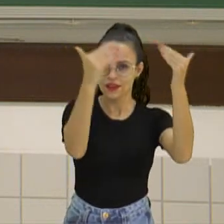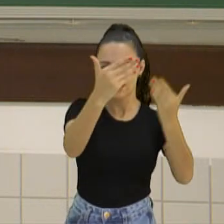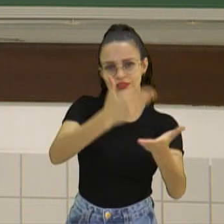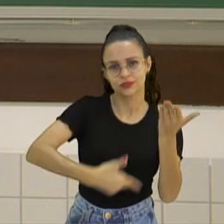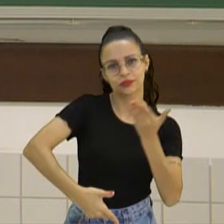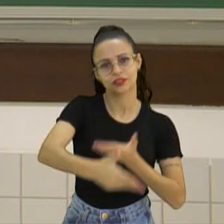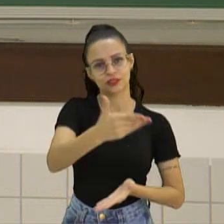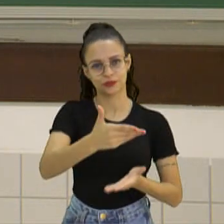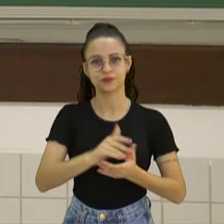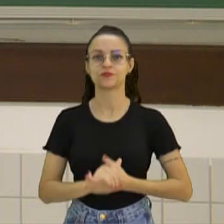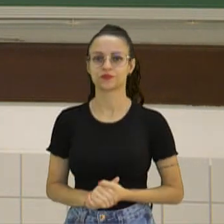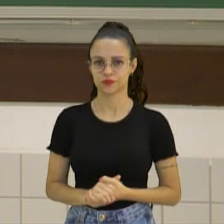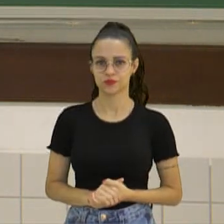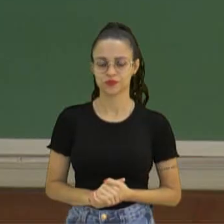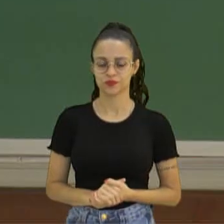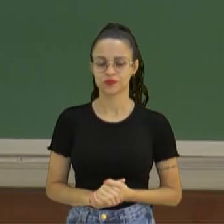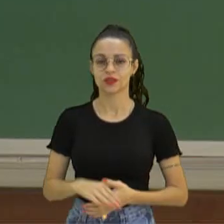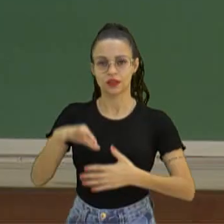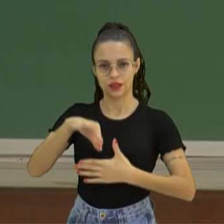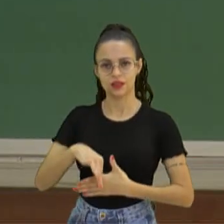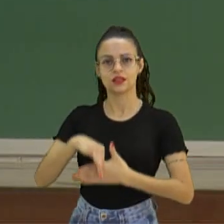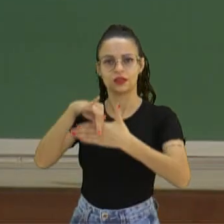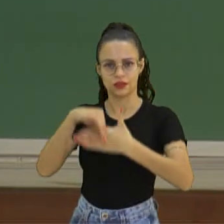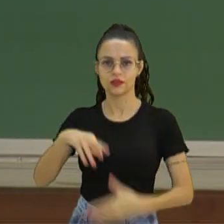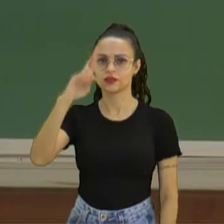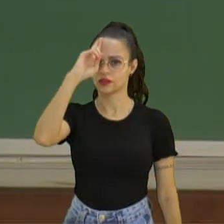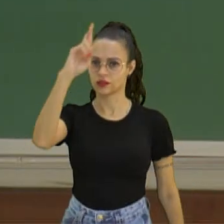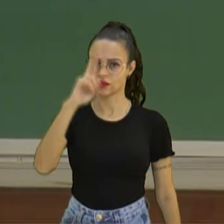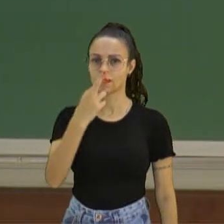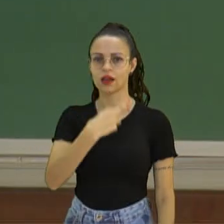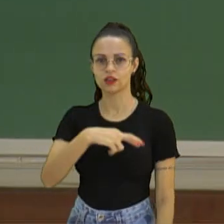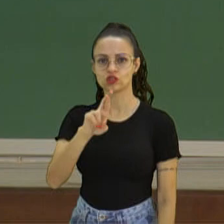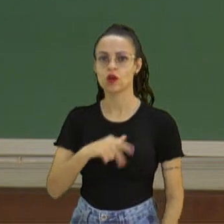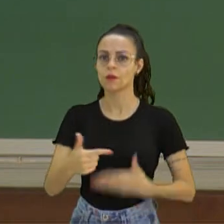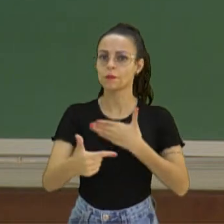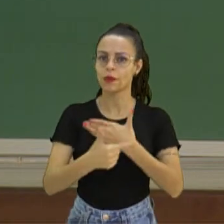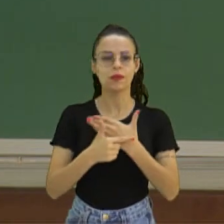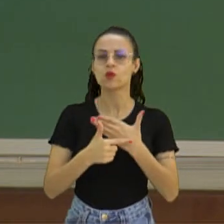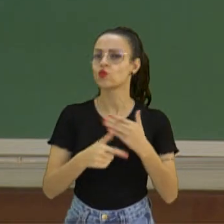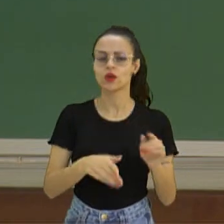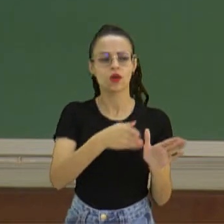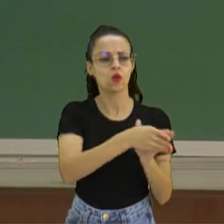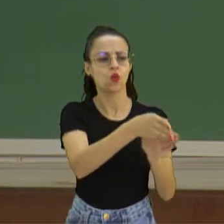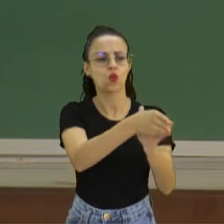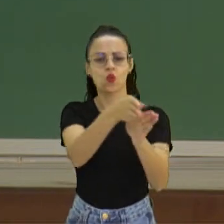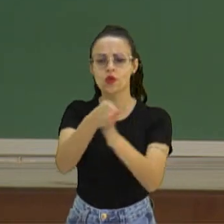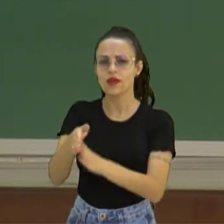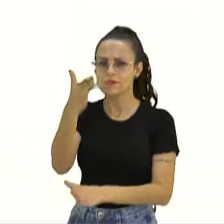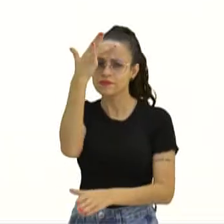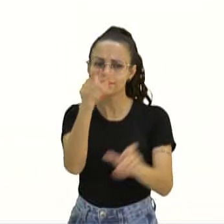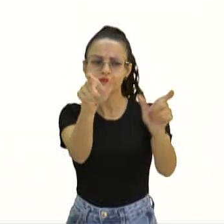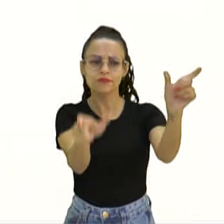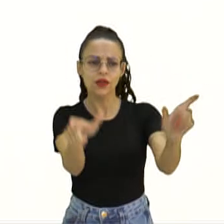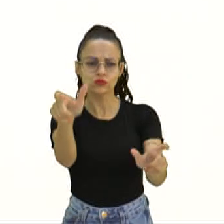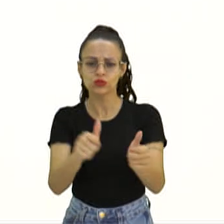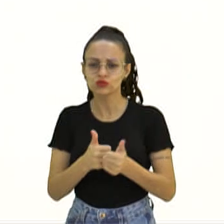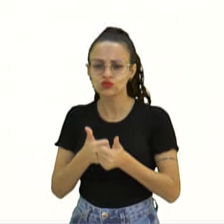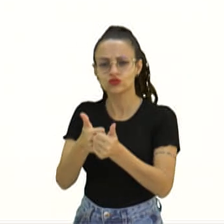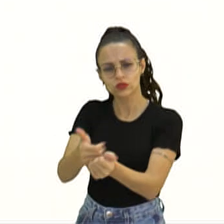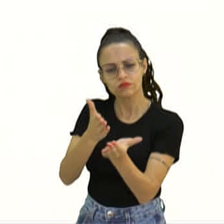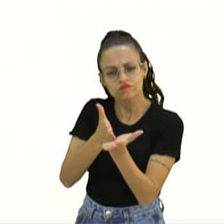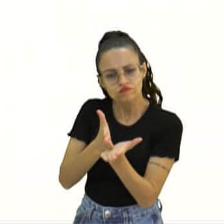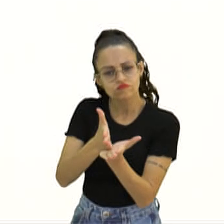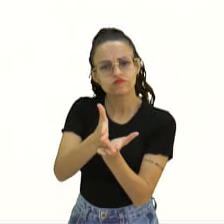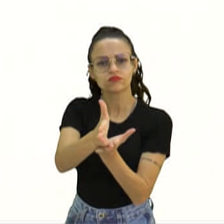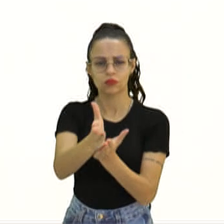mútuo bom as lideranças religiosas possuem a função de orientar seus fiéis seus discípulos no caminho